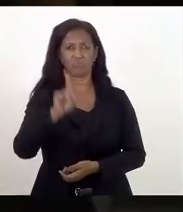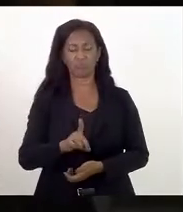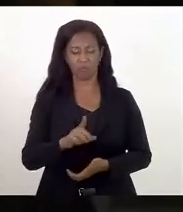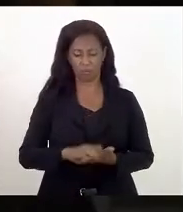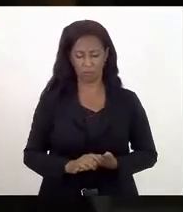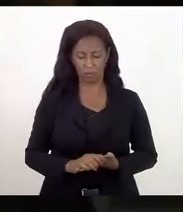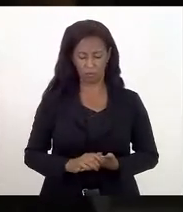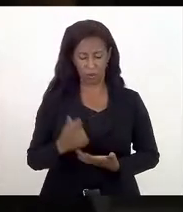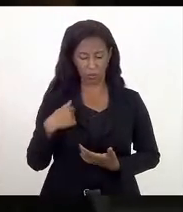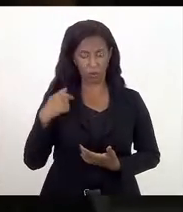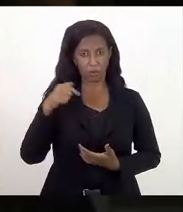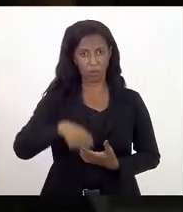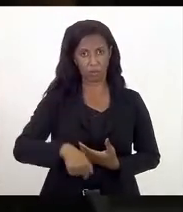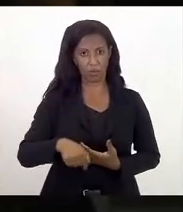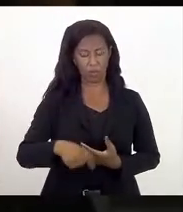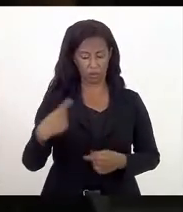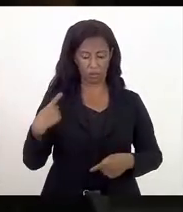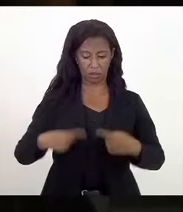O que eu venho discutir aqui